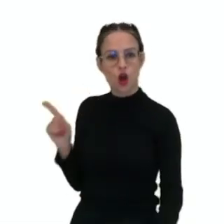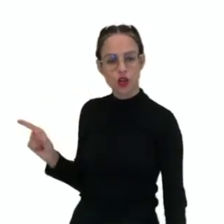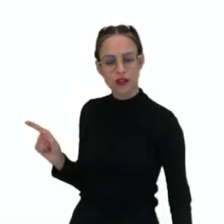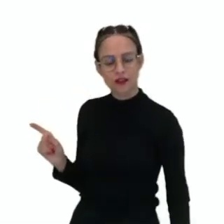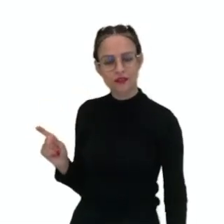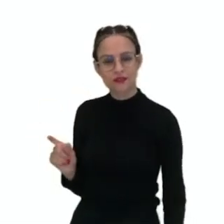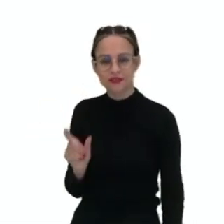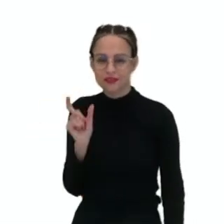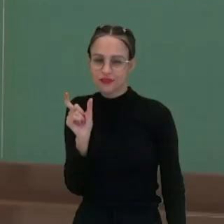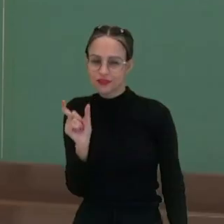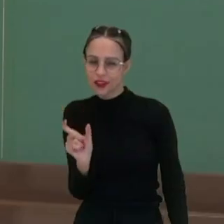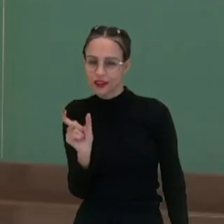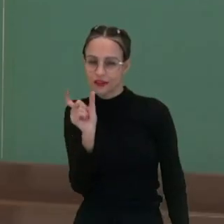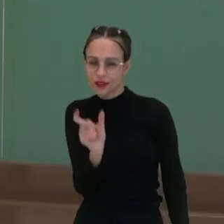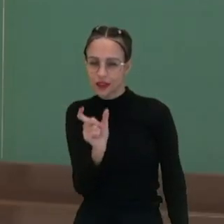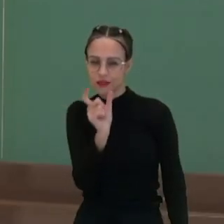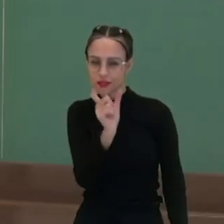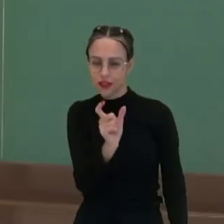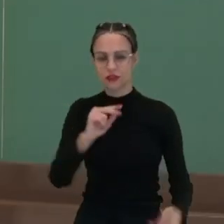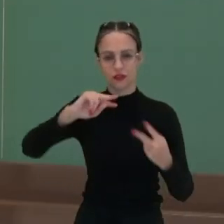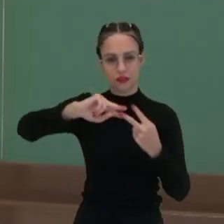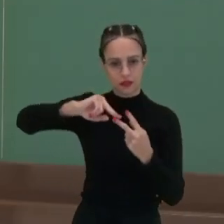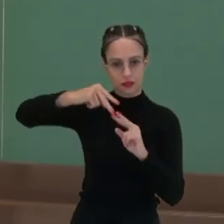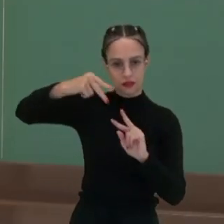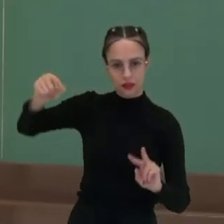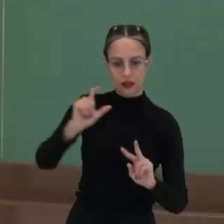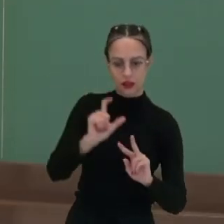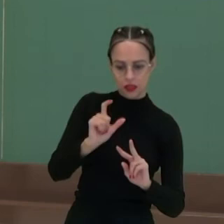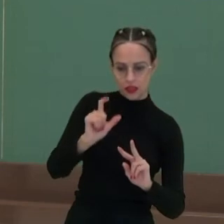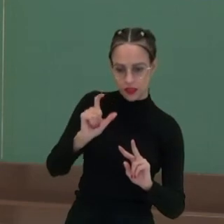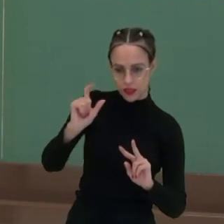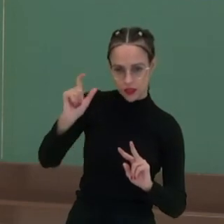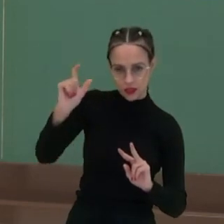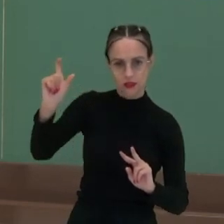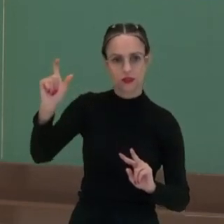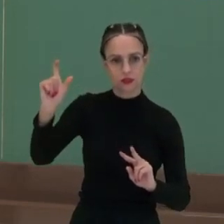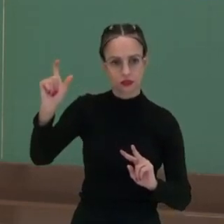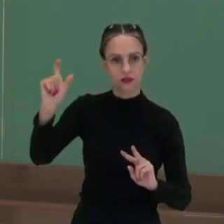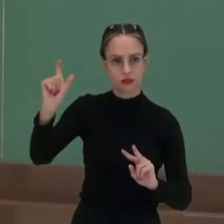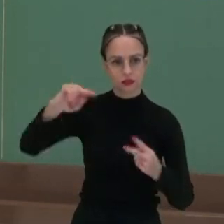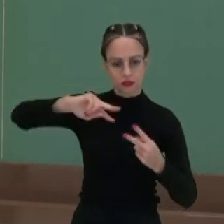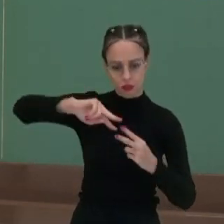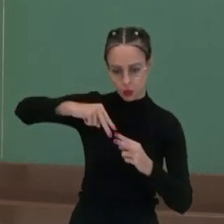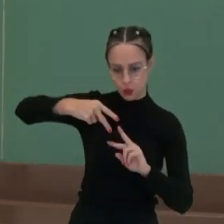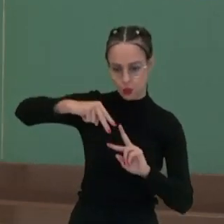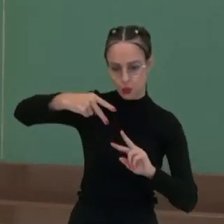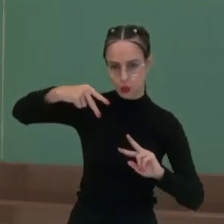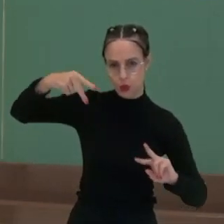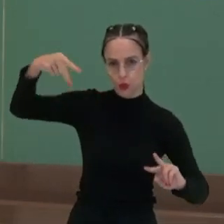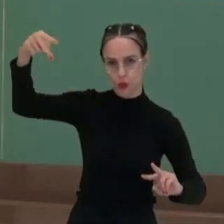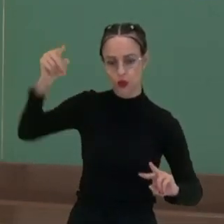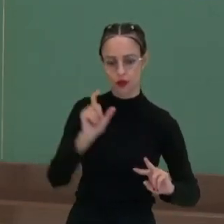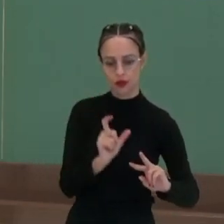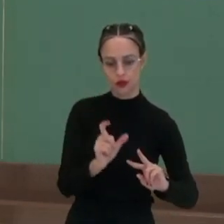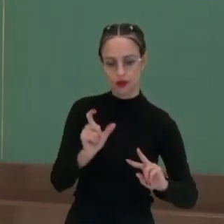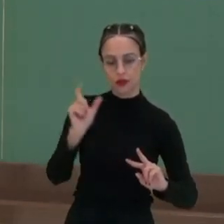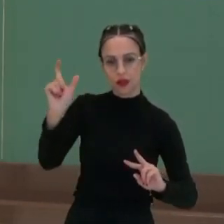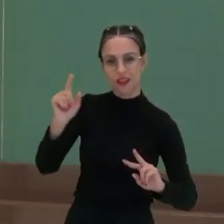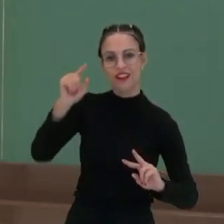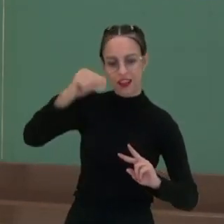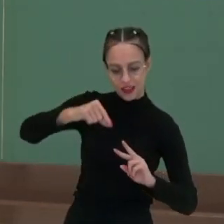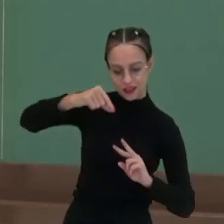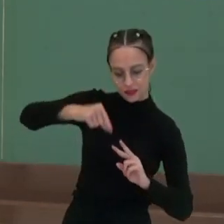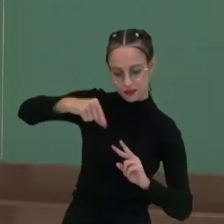tá representando cada parte de todo esse feixe aí de DNA, é chamado de